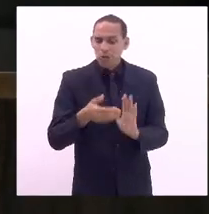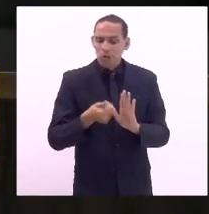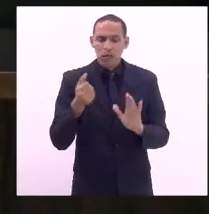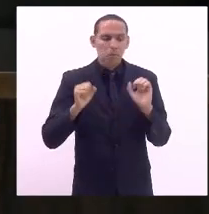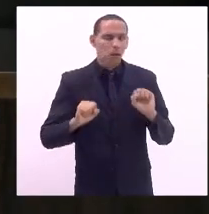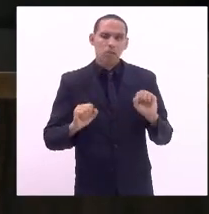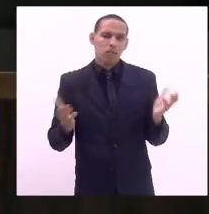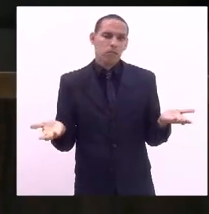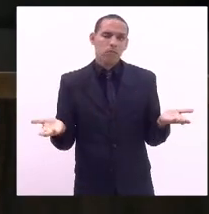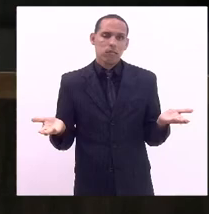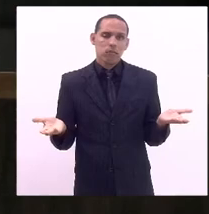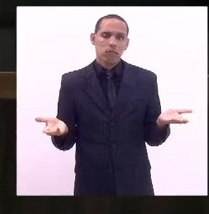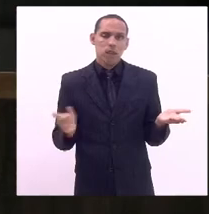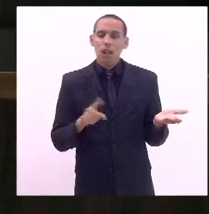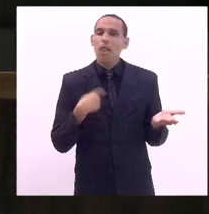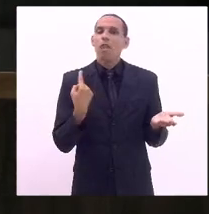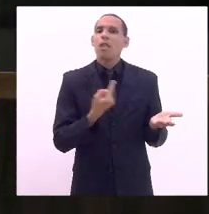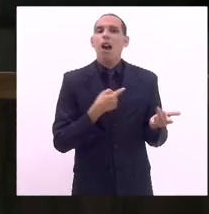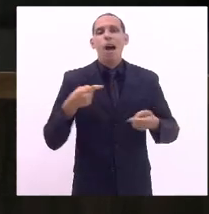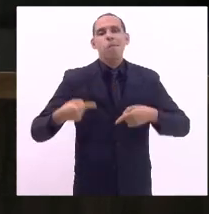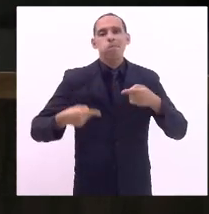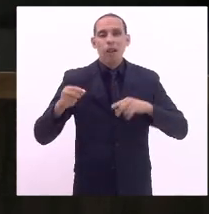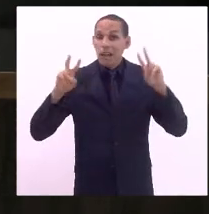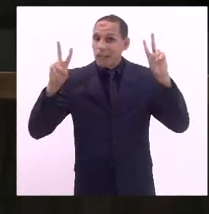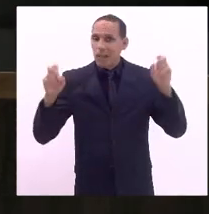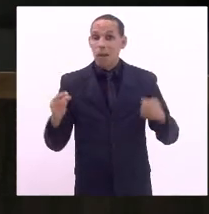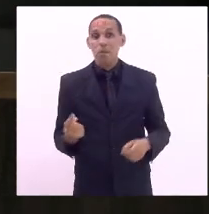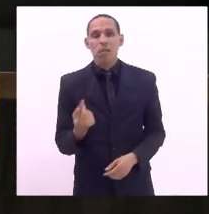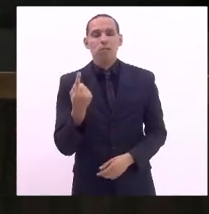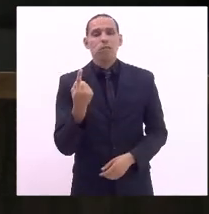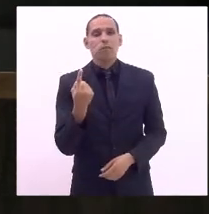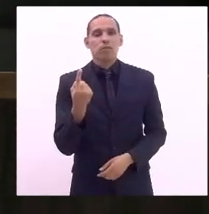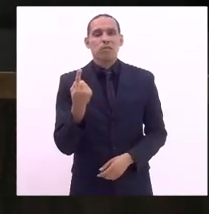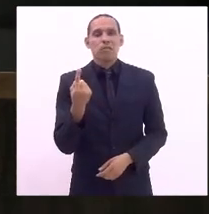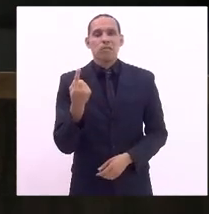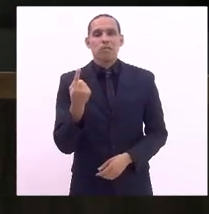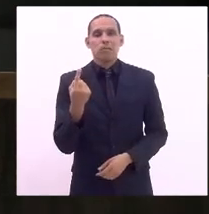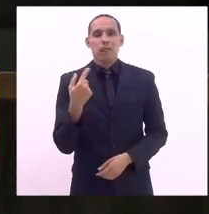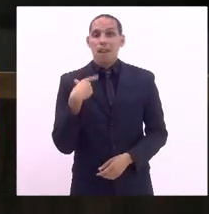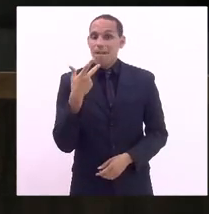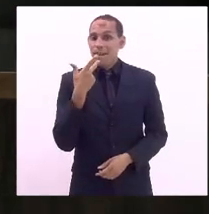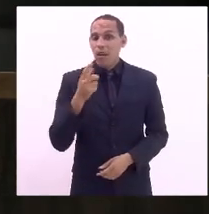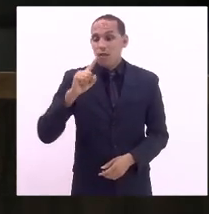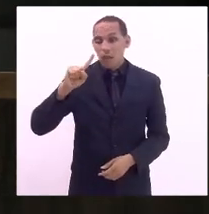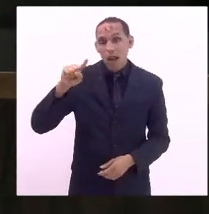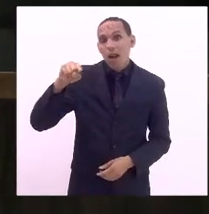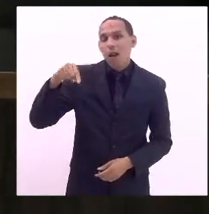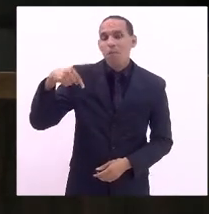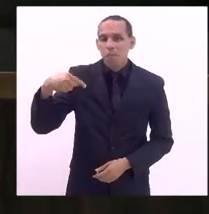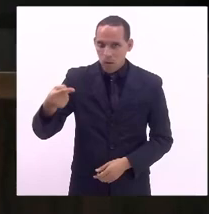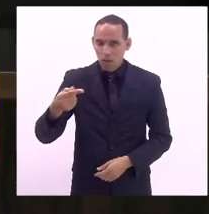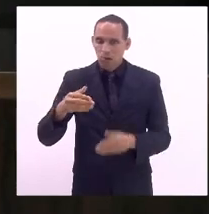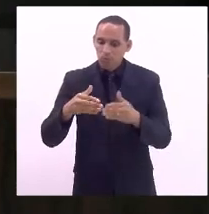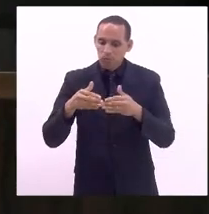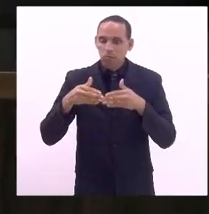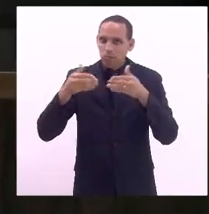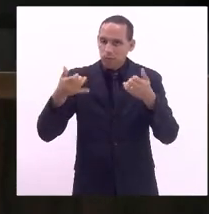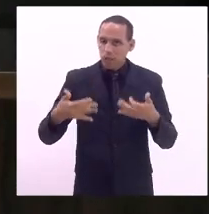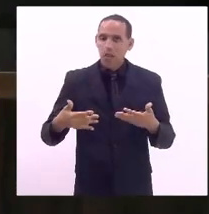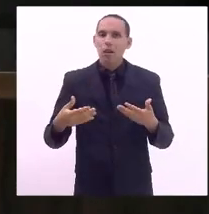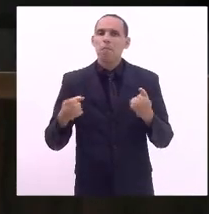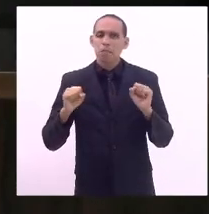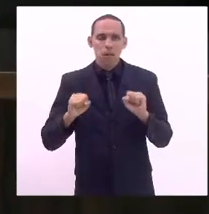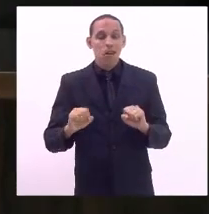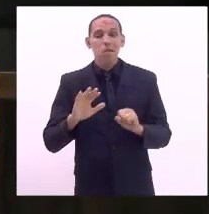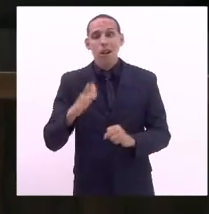microfone. A gente está aqui discutindo um tema. Eu falei que depois eu daria uma questão de ordem. Mas